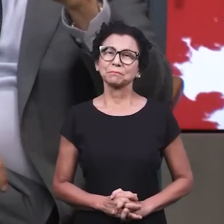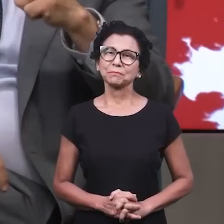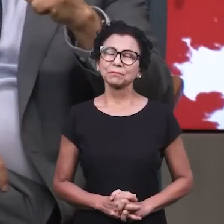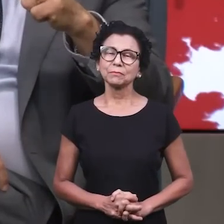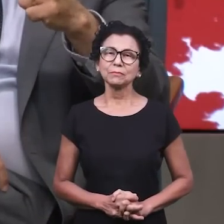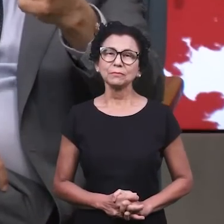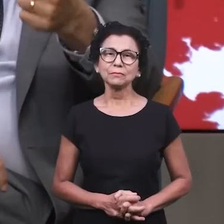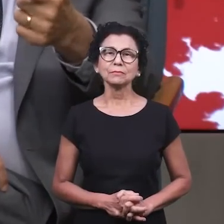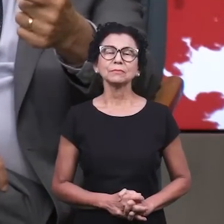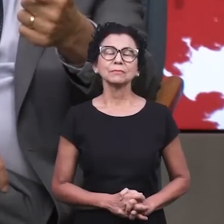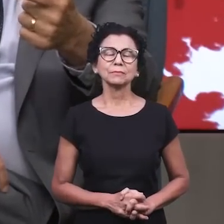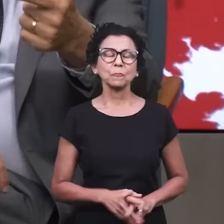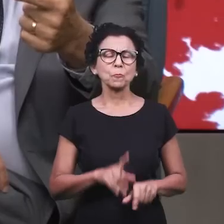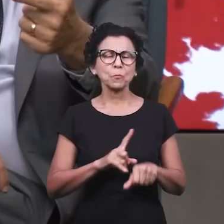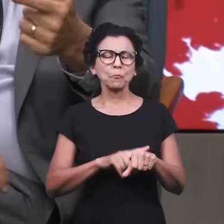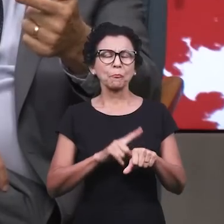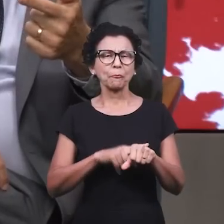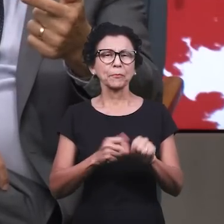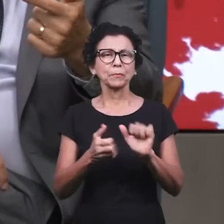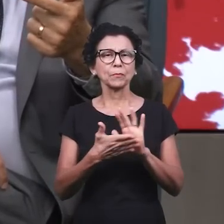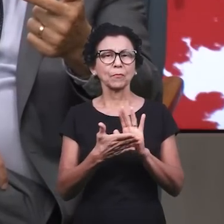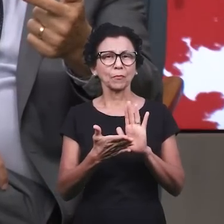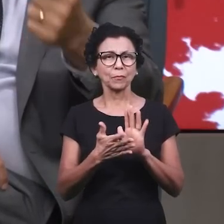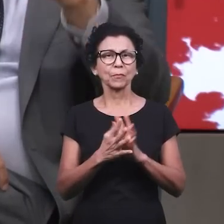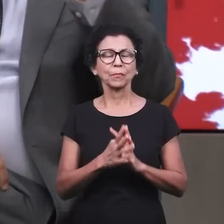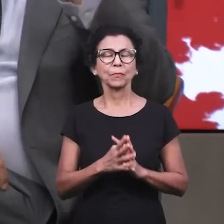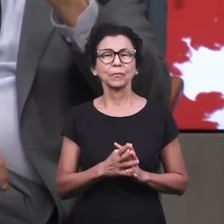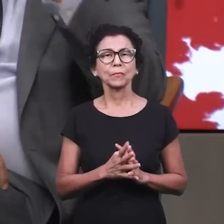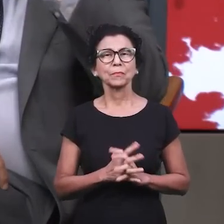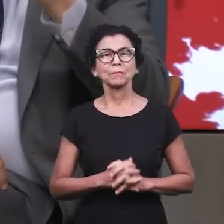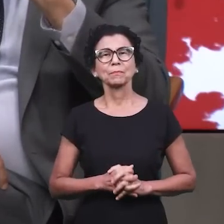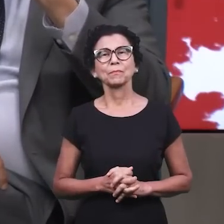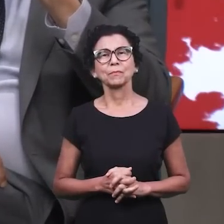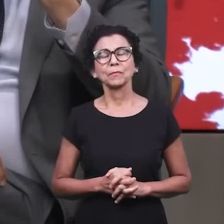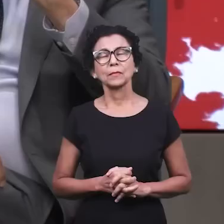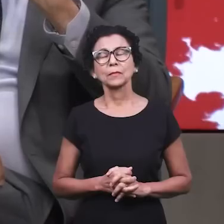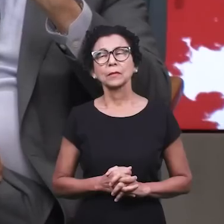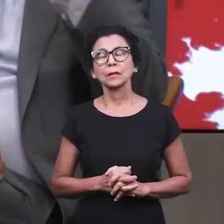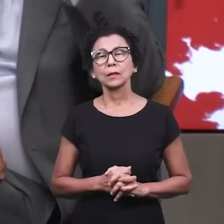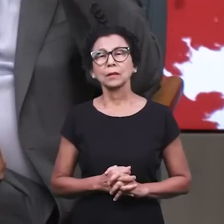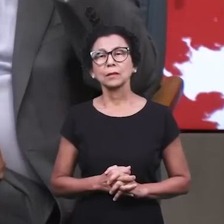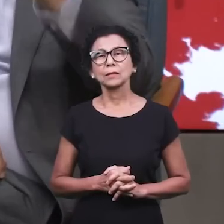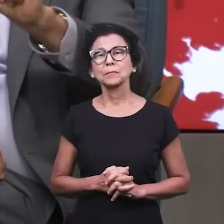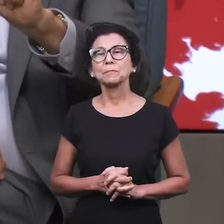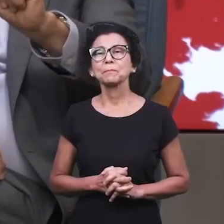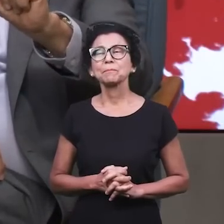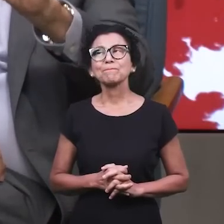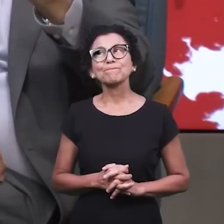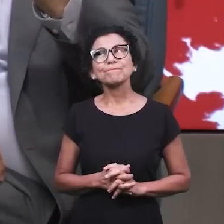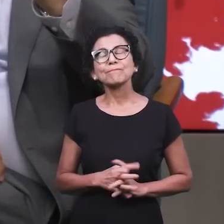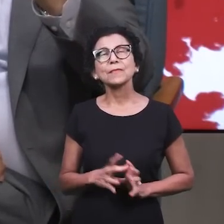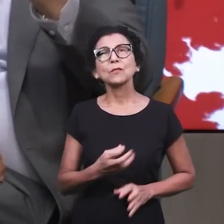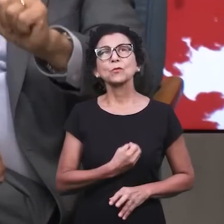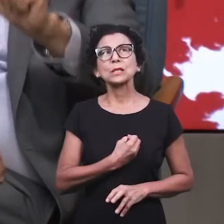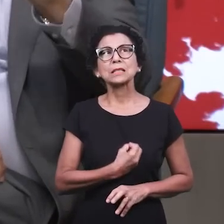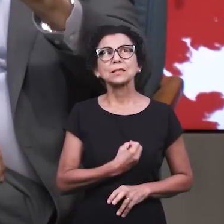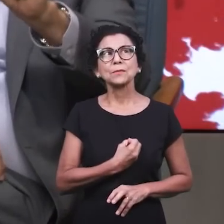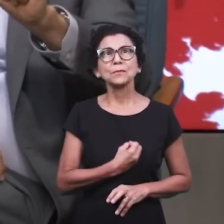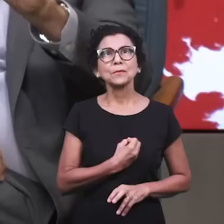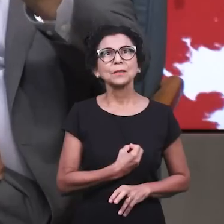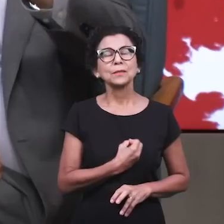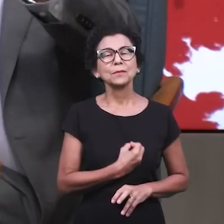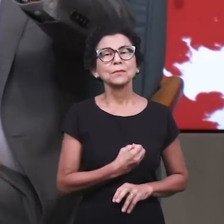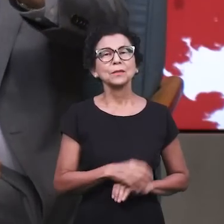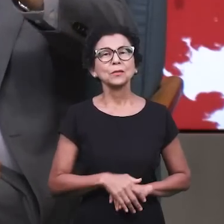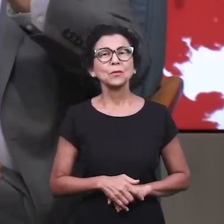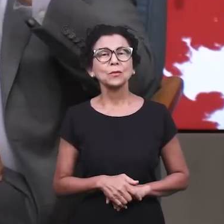naquele momento da execução daquele louvor, você vive como se ele fosse a